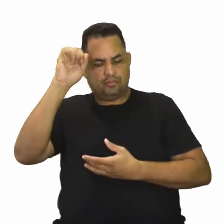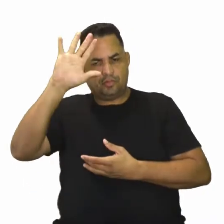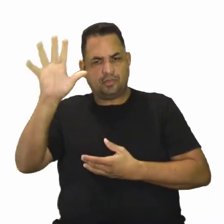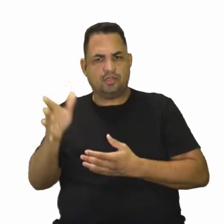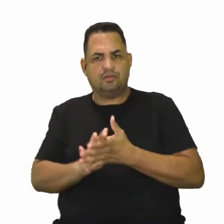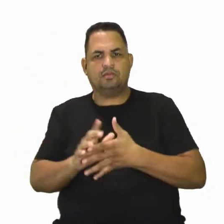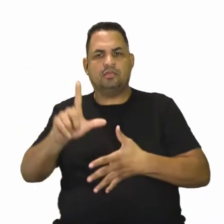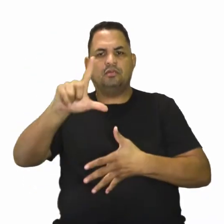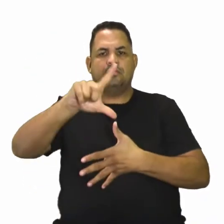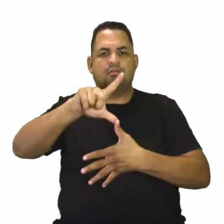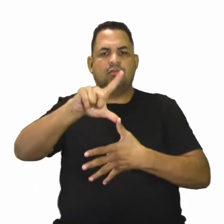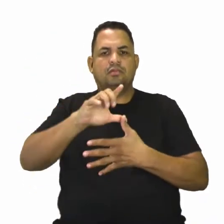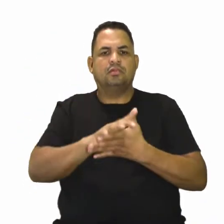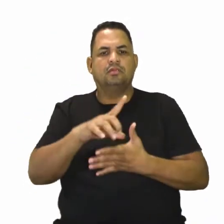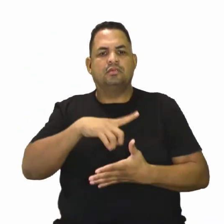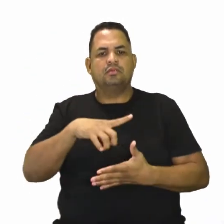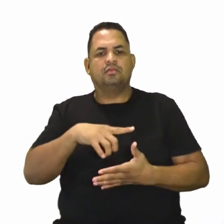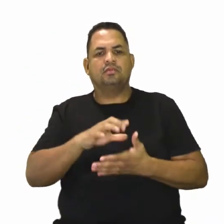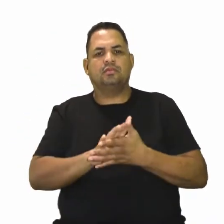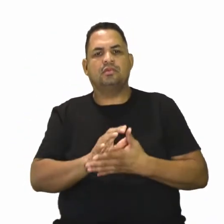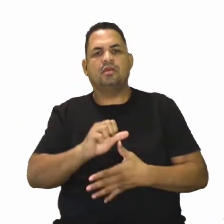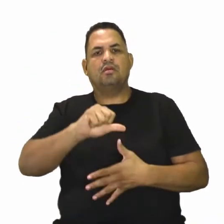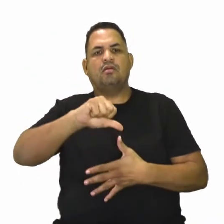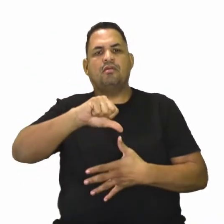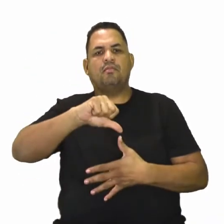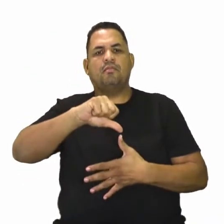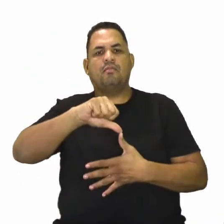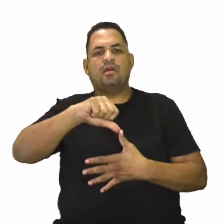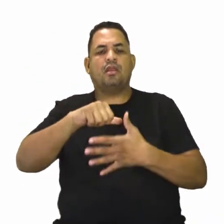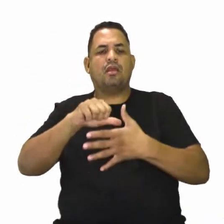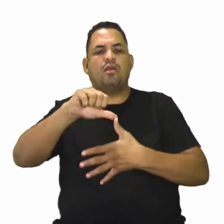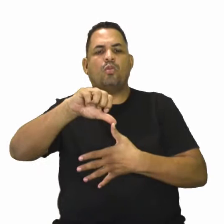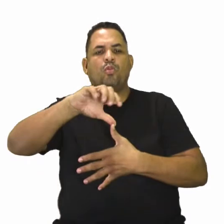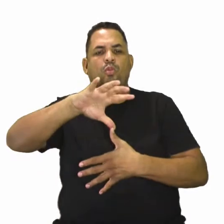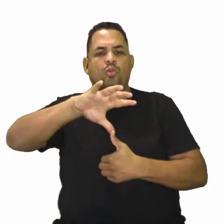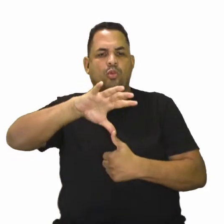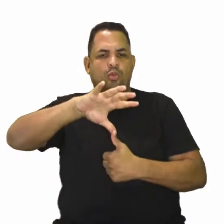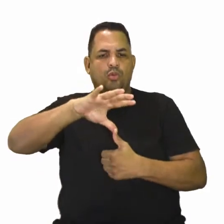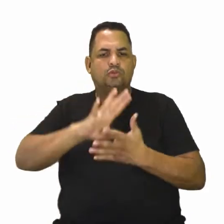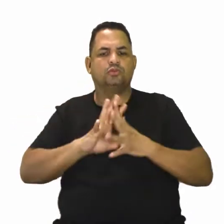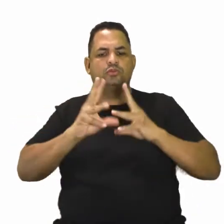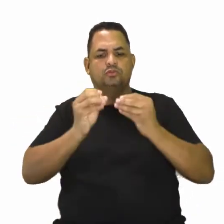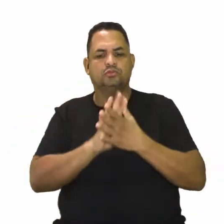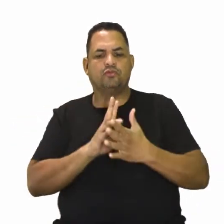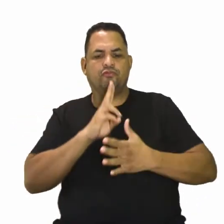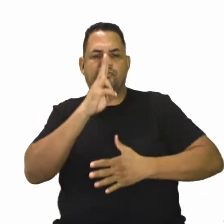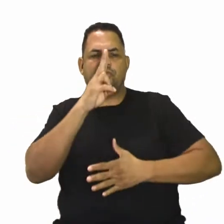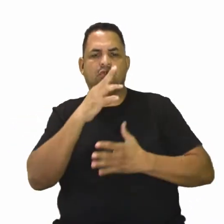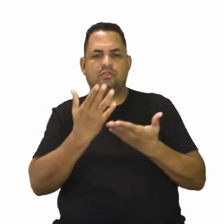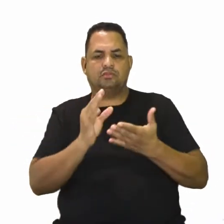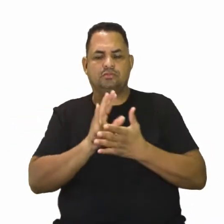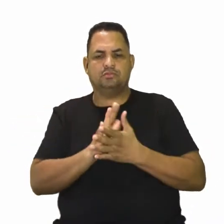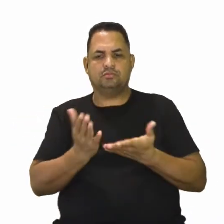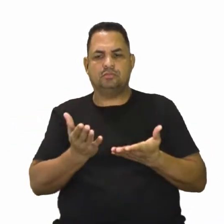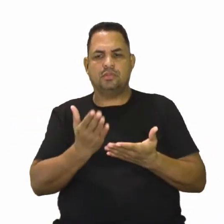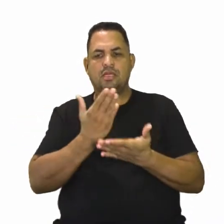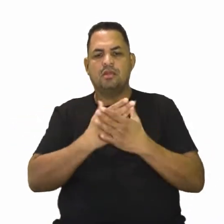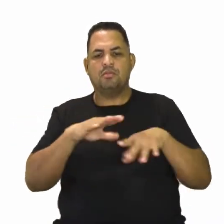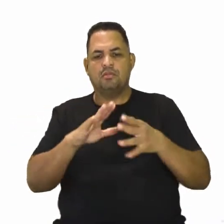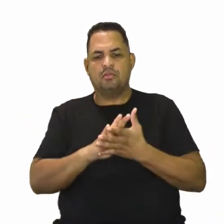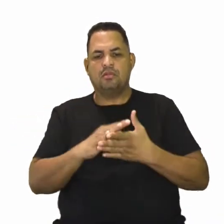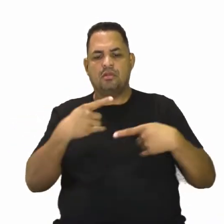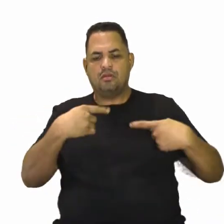América Latina, aí nós temos a América do Norte. Todo mundo aí tentando se fortalecer de uma determinada maneira. Tinha acabado a Guerra